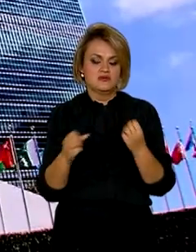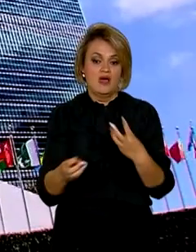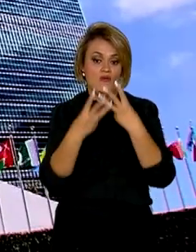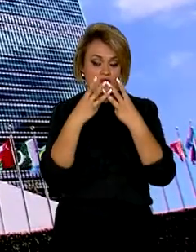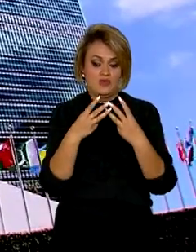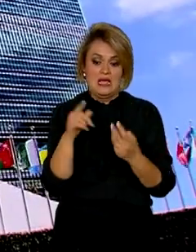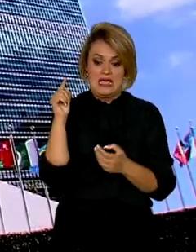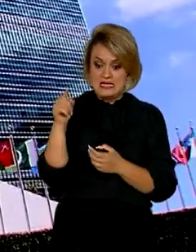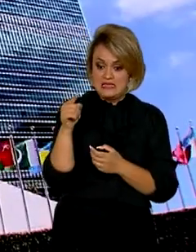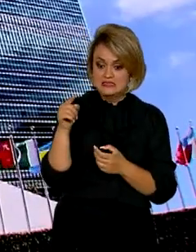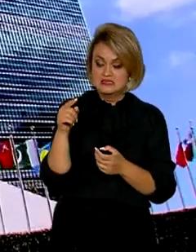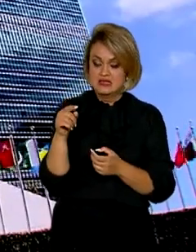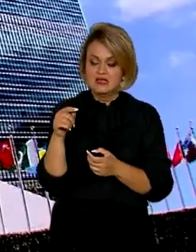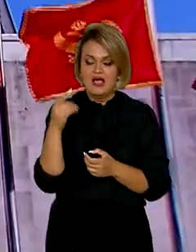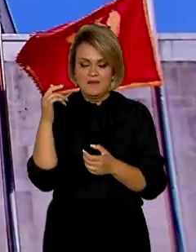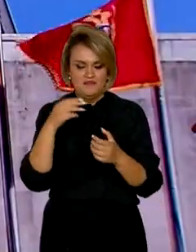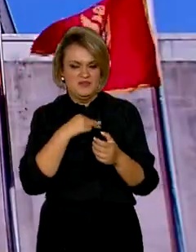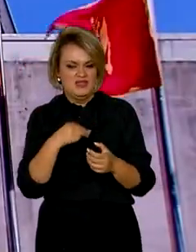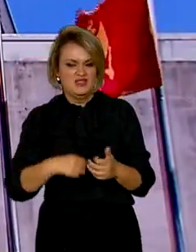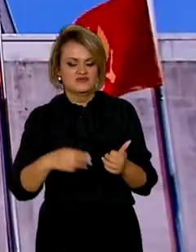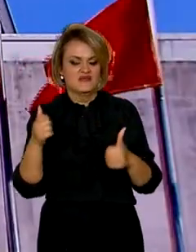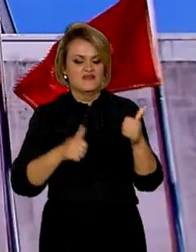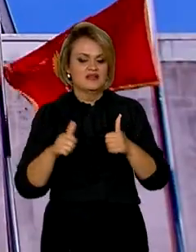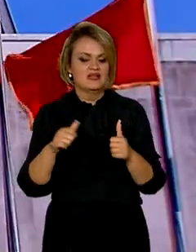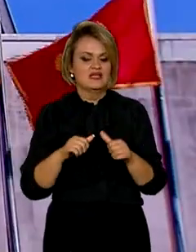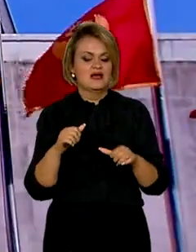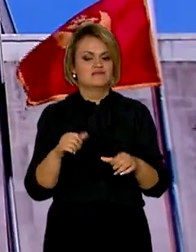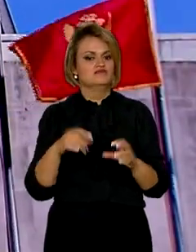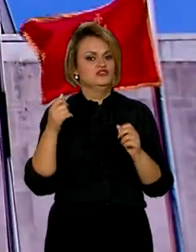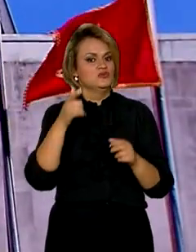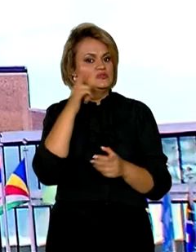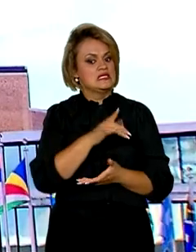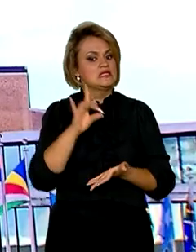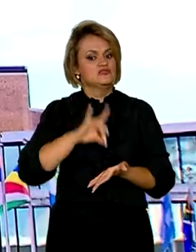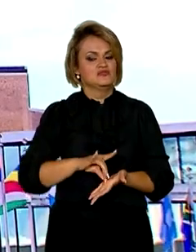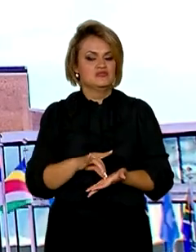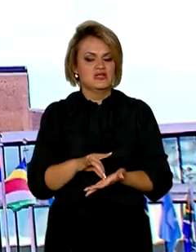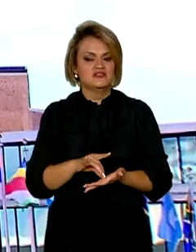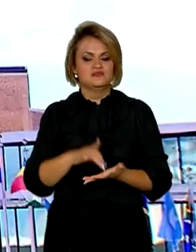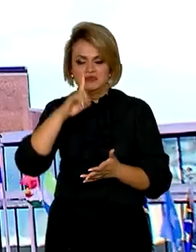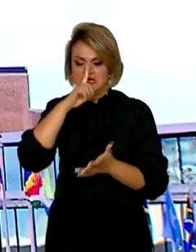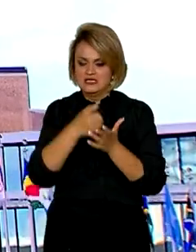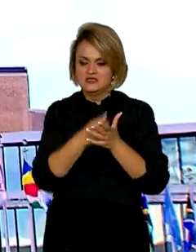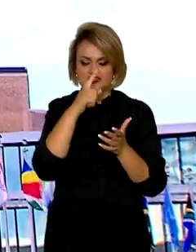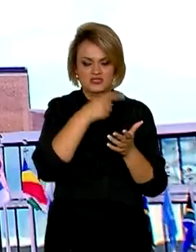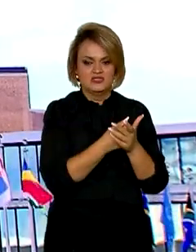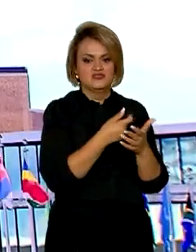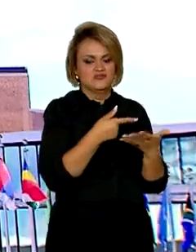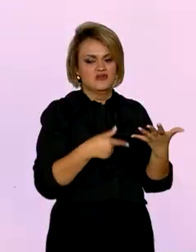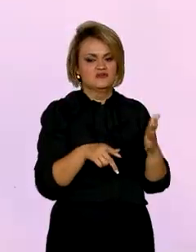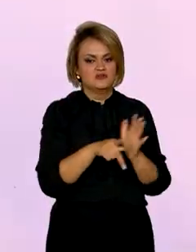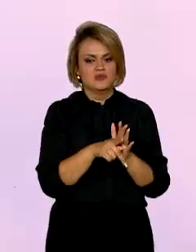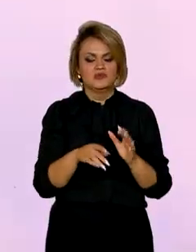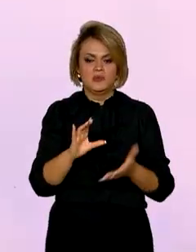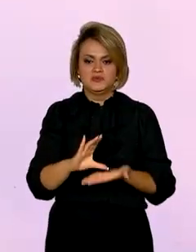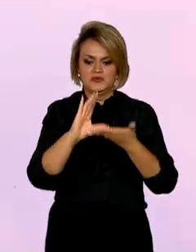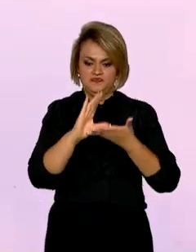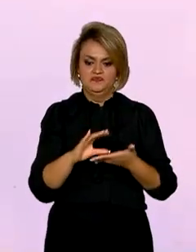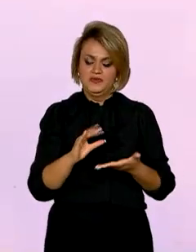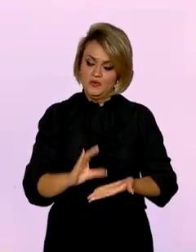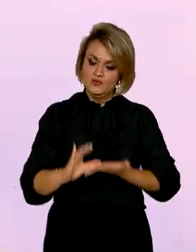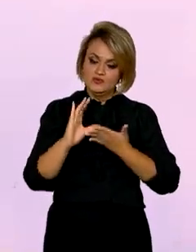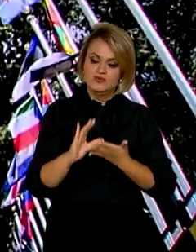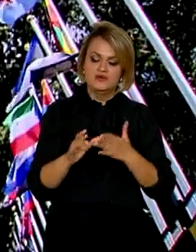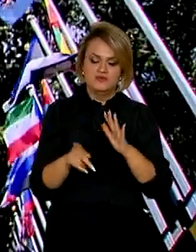reforma, na avaliação desses ministros, poderia dar mais legitimidade para as decisões que o Conselho toma. O Conselho